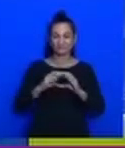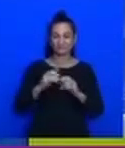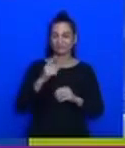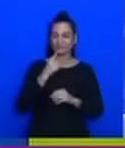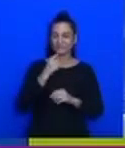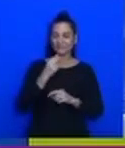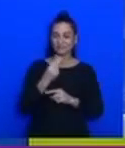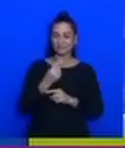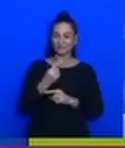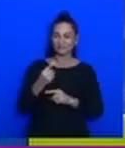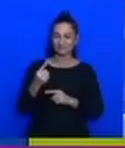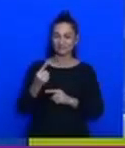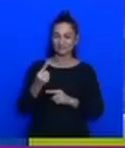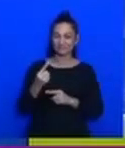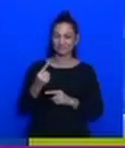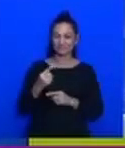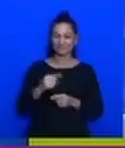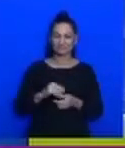Vermelha número 21.